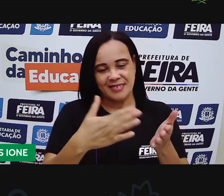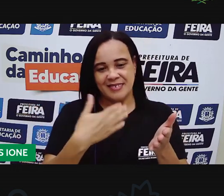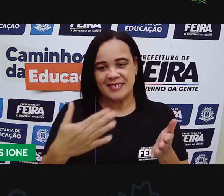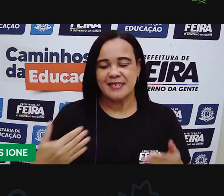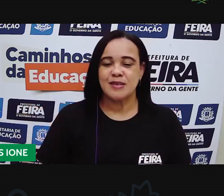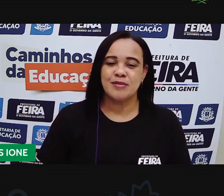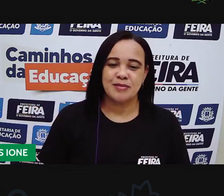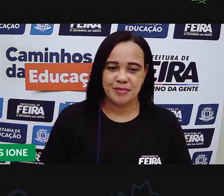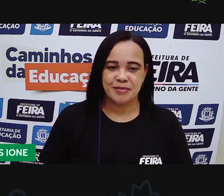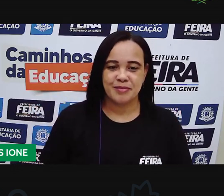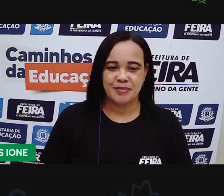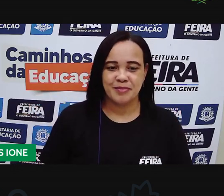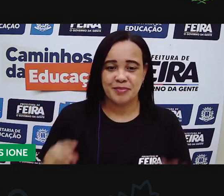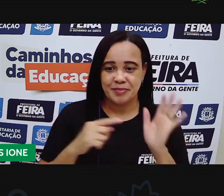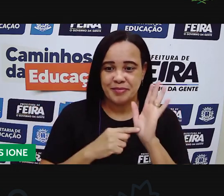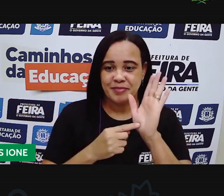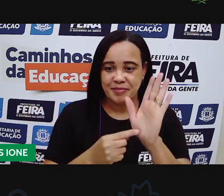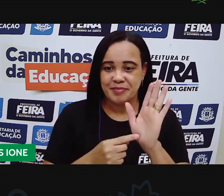Olha.